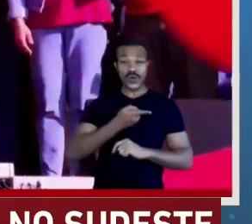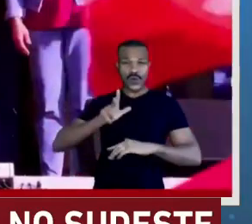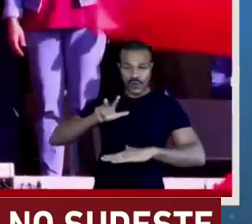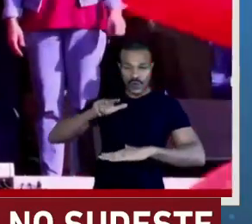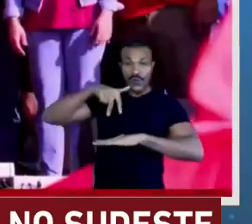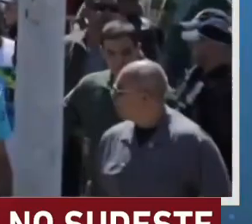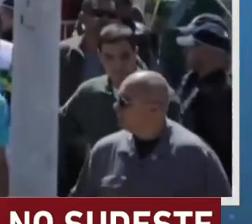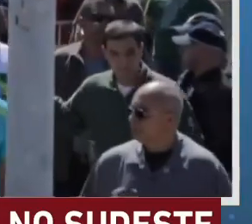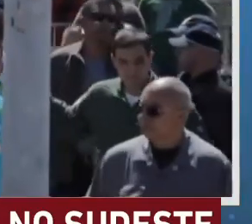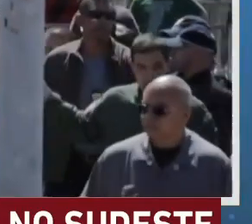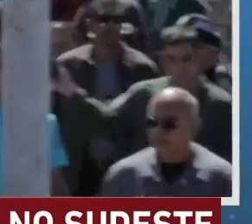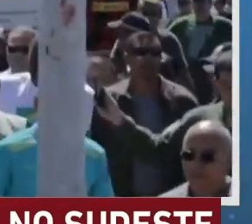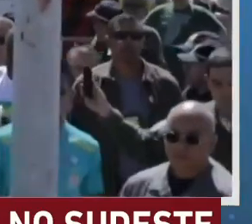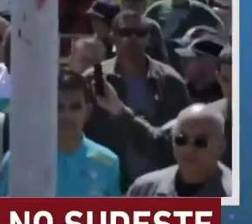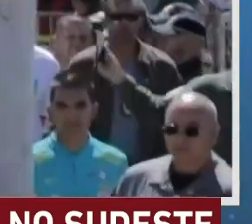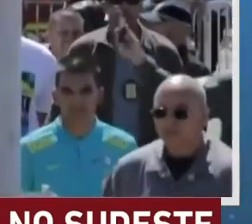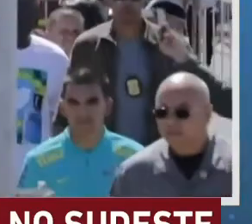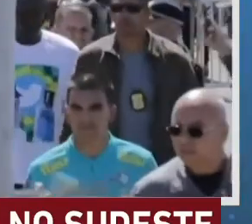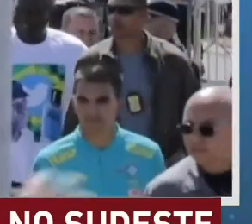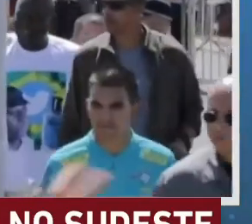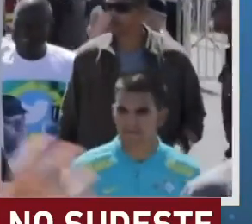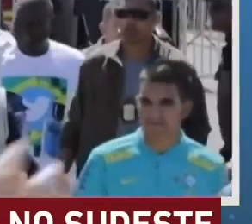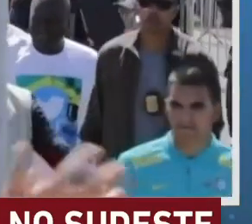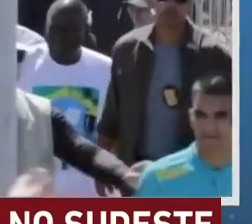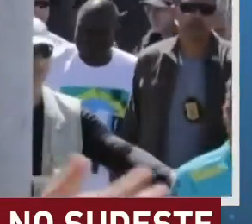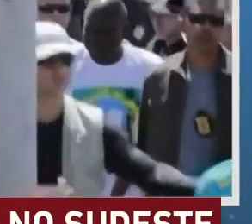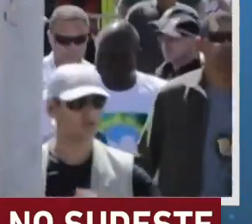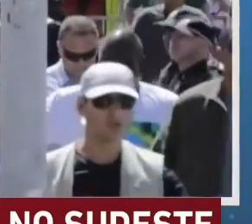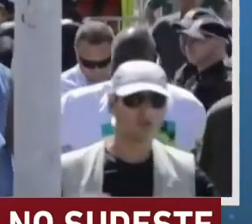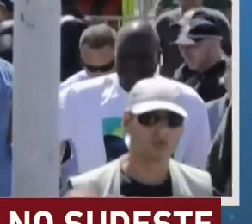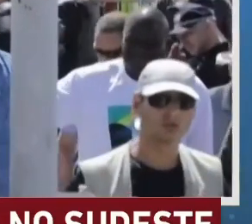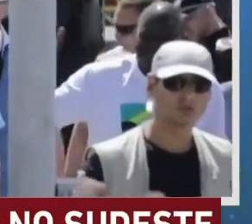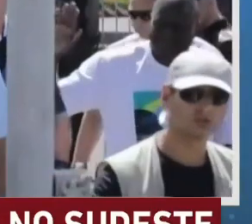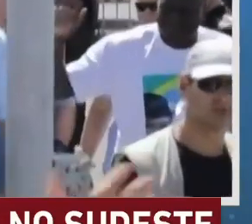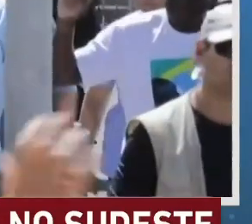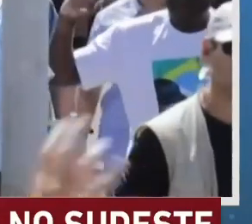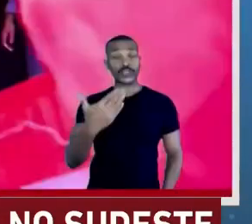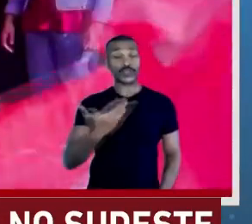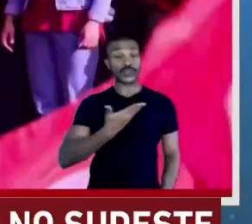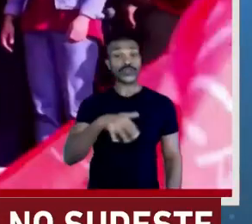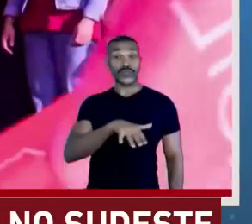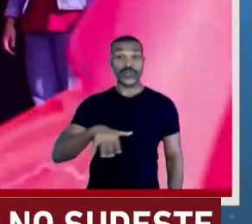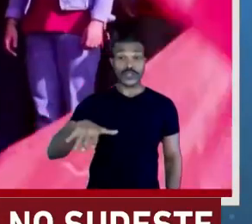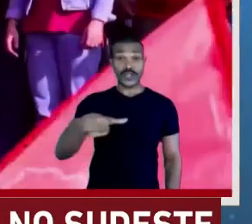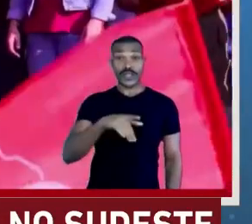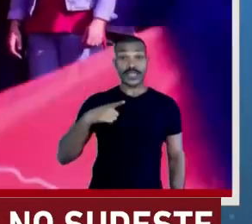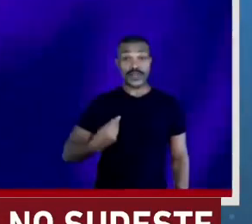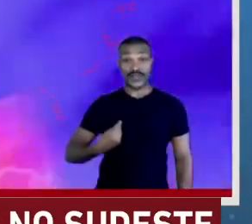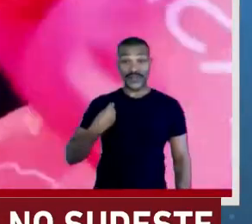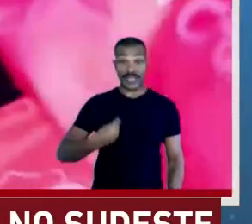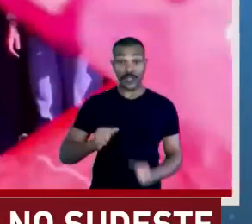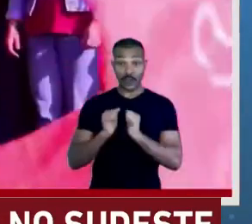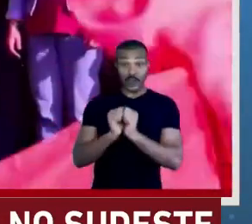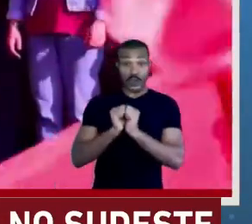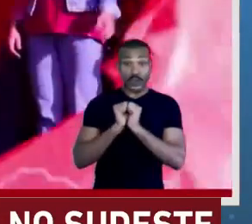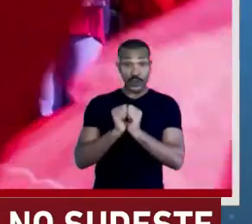Jair Bolsonaro foi eleito apenas com 8 segundos de tempo de TV. Claro que teve o episódio do ataque à faca. Mas, enfim,